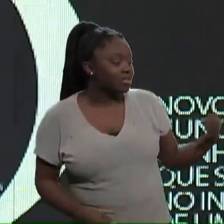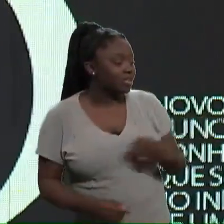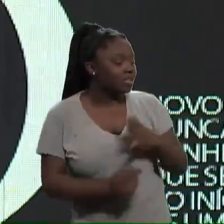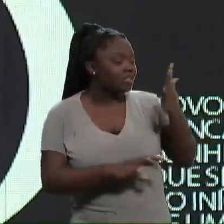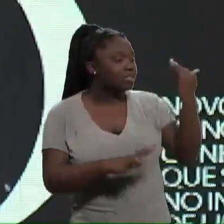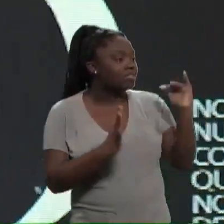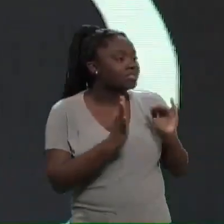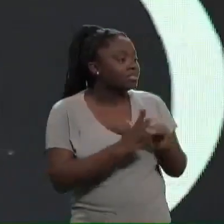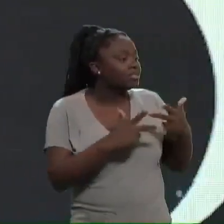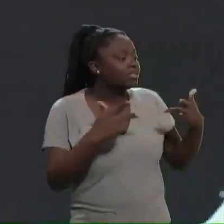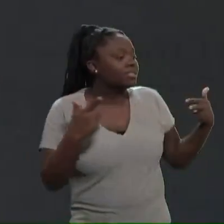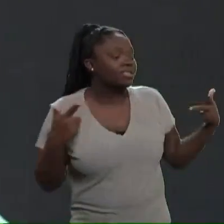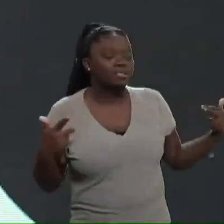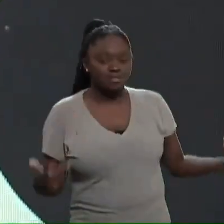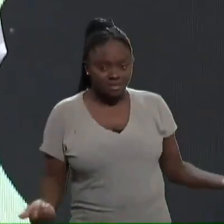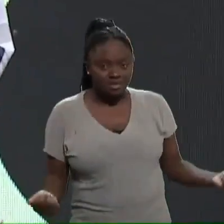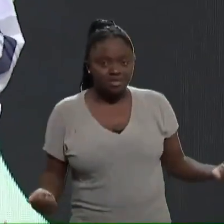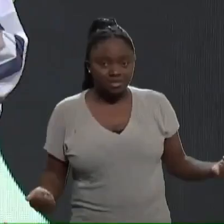coisa nova.